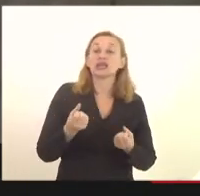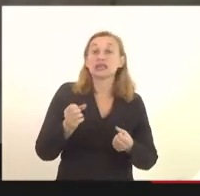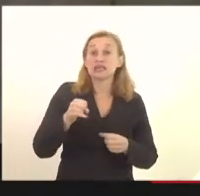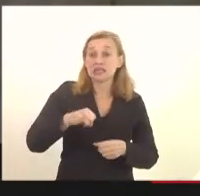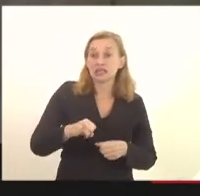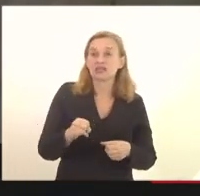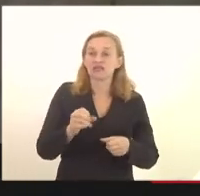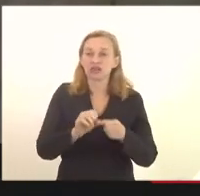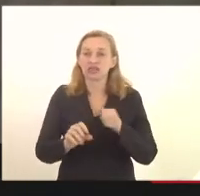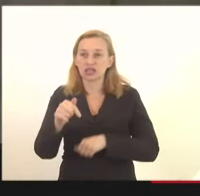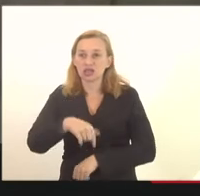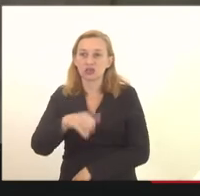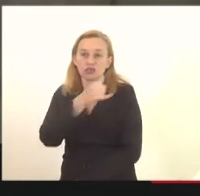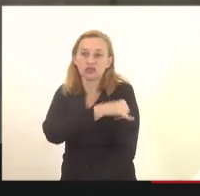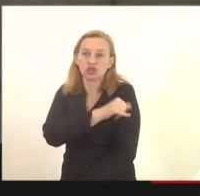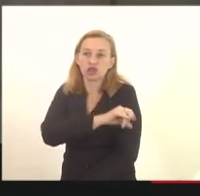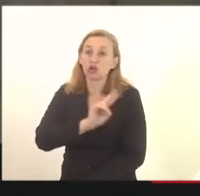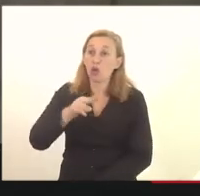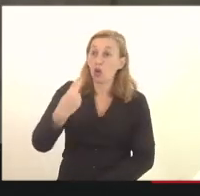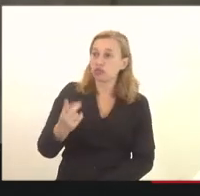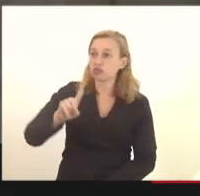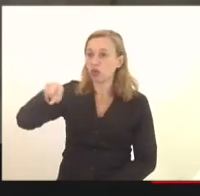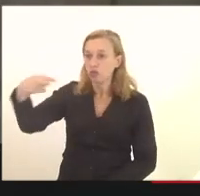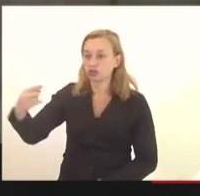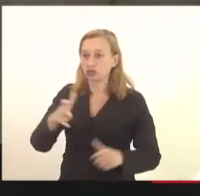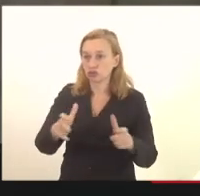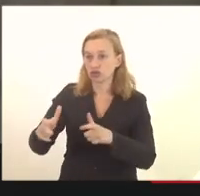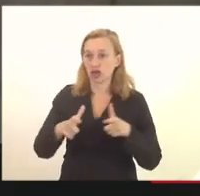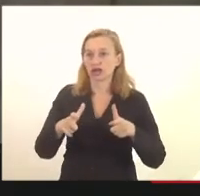Rio de Janeiro ou em outro local.